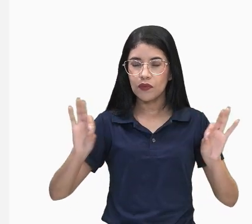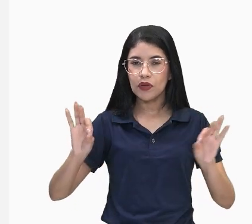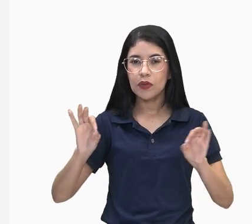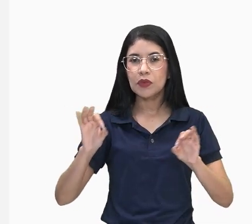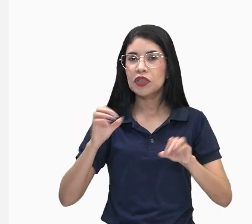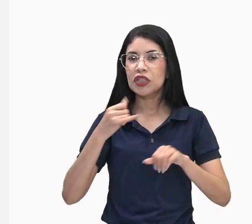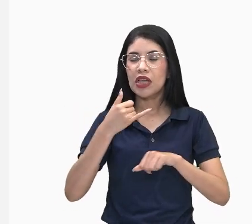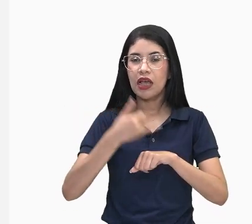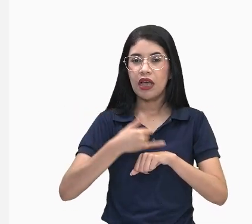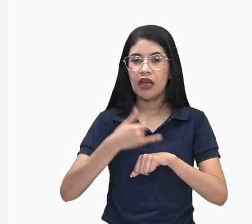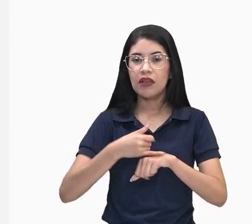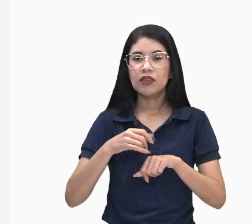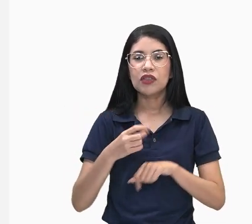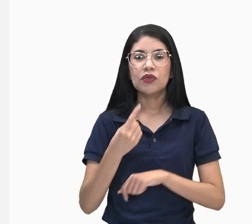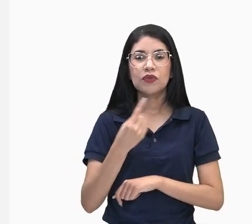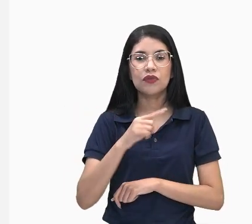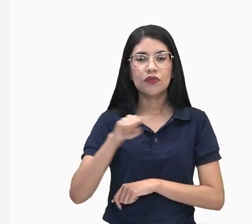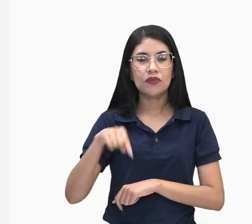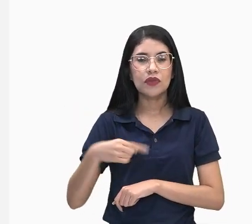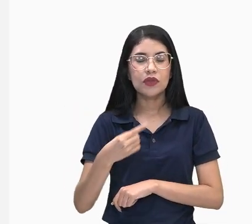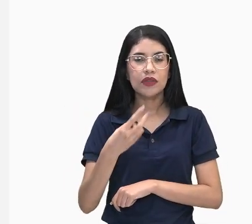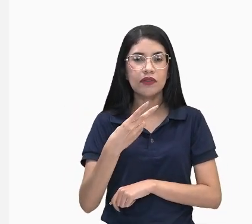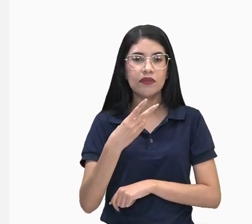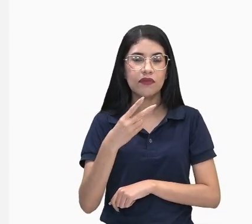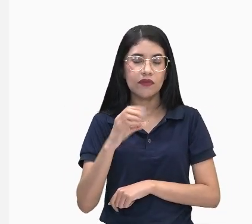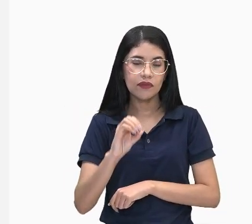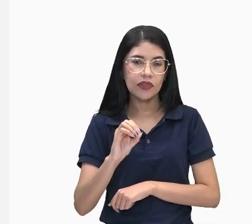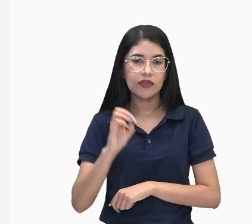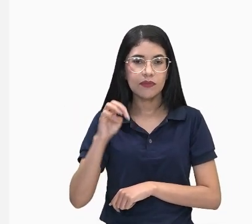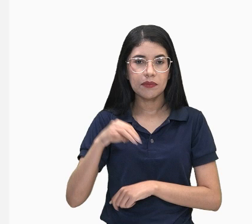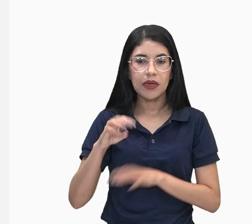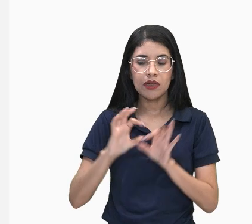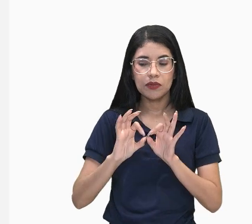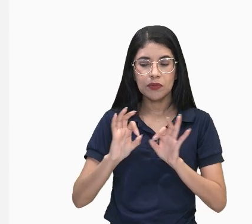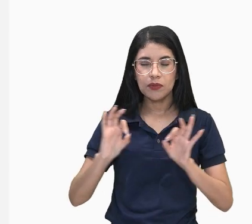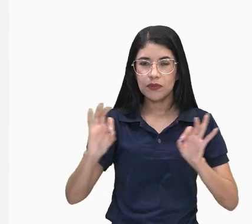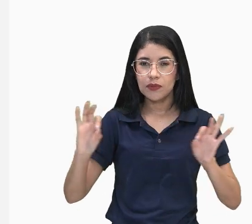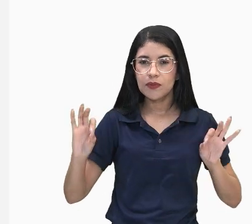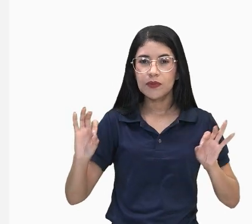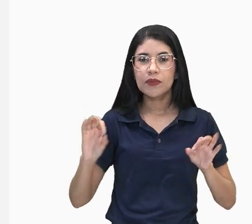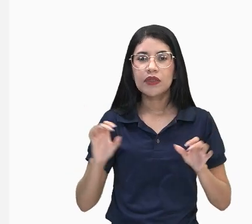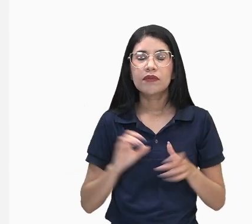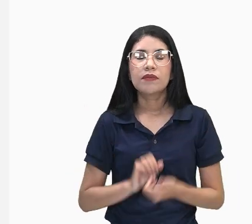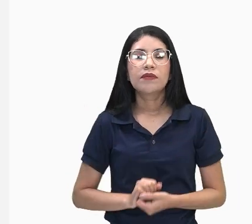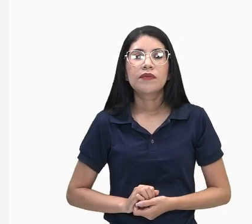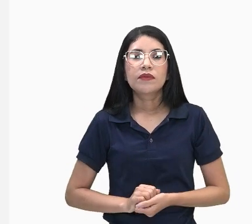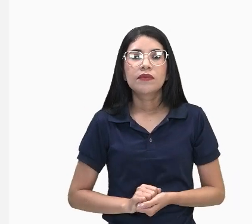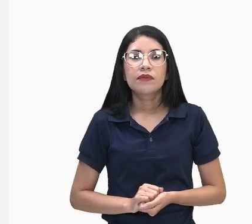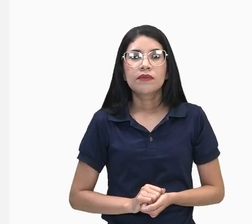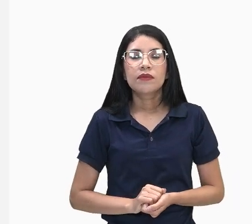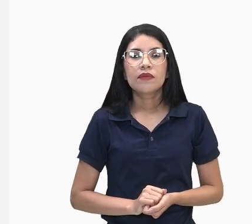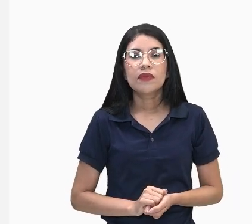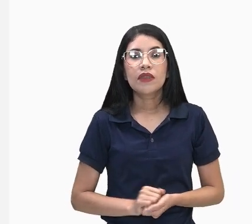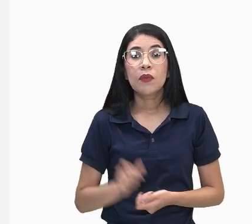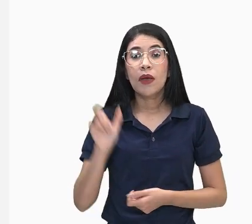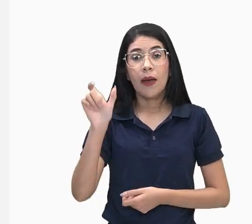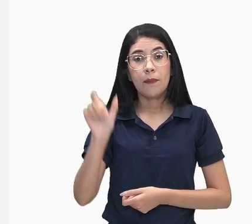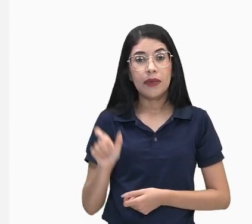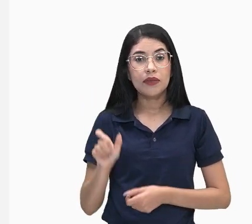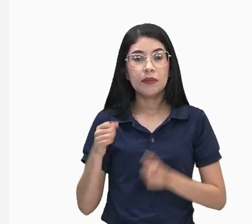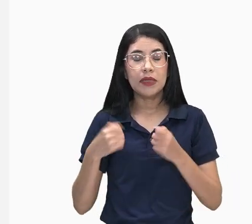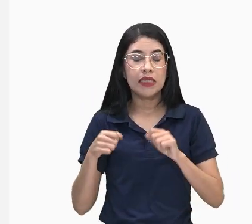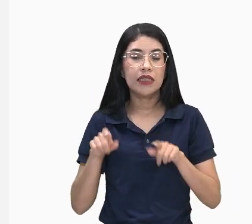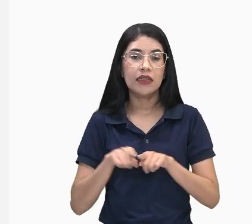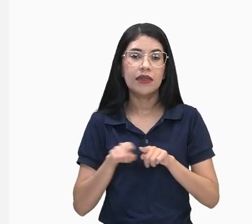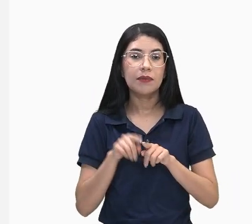1,2 metros, tá bom? 1,20 m ali de comprimento. E aí o atleta vai precisar fazer um